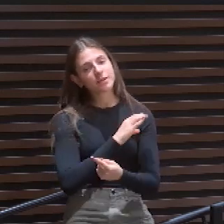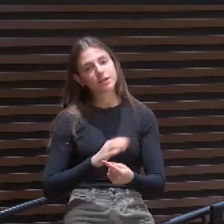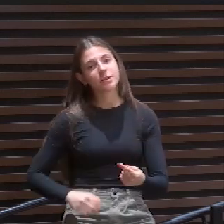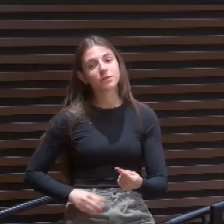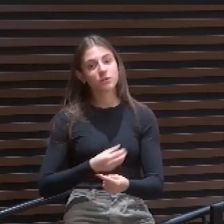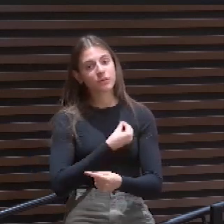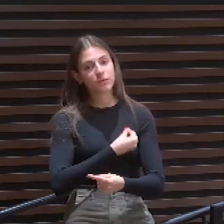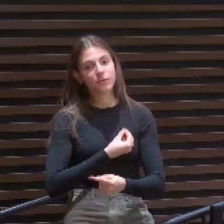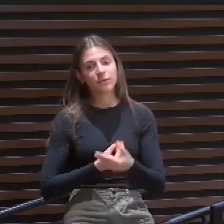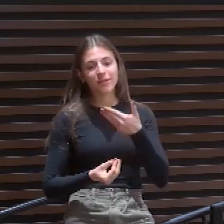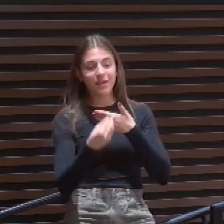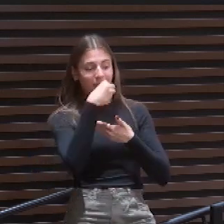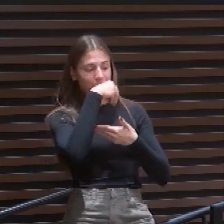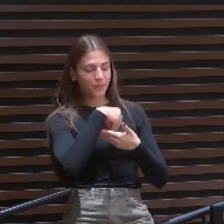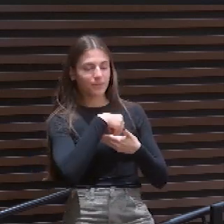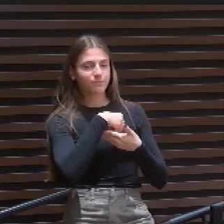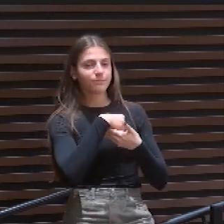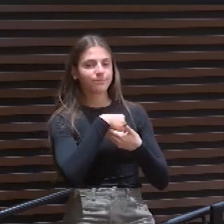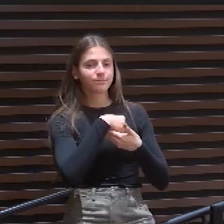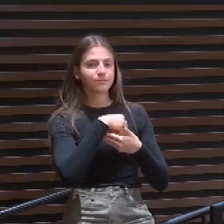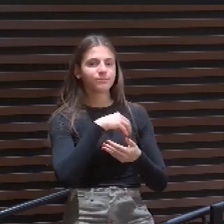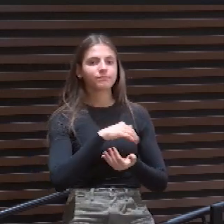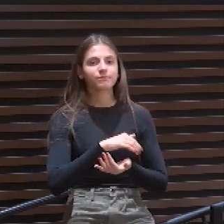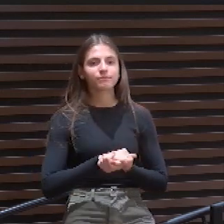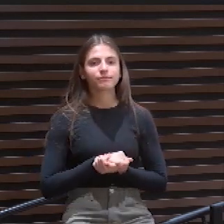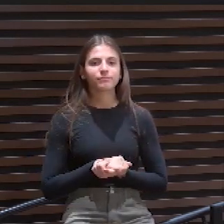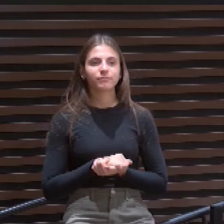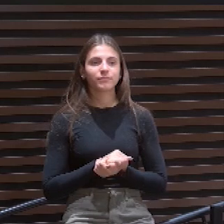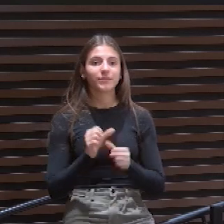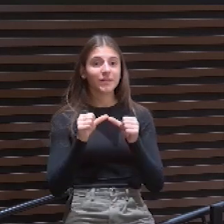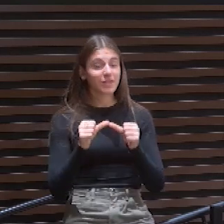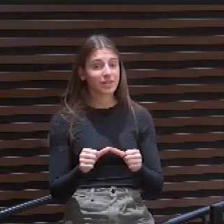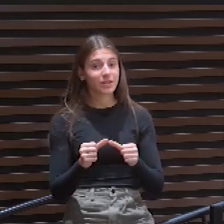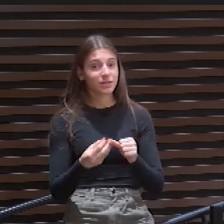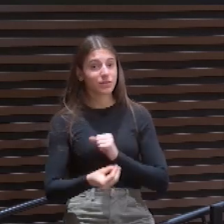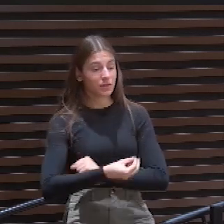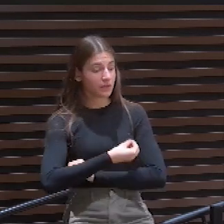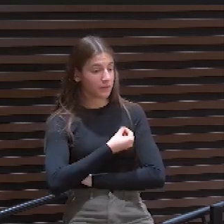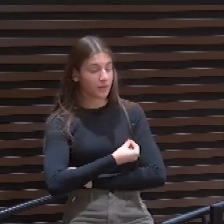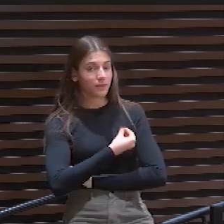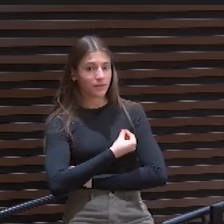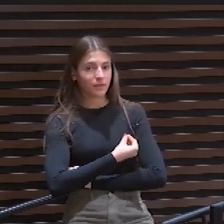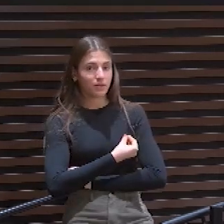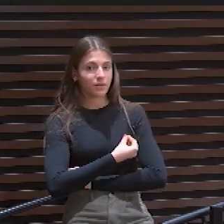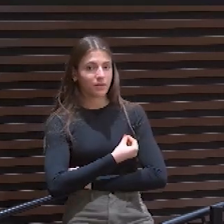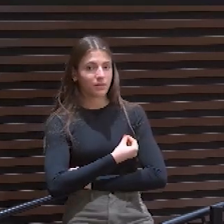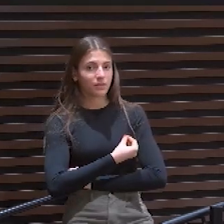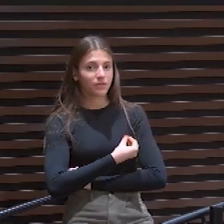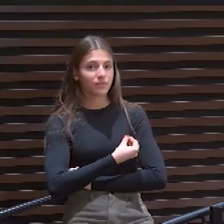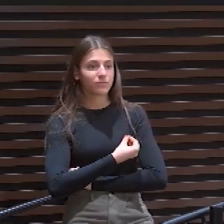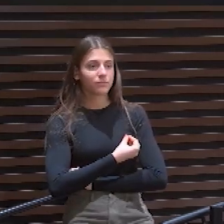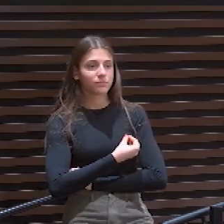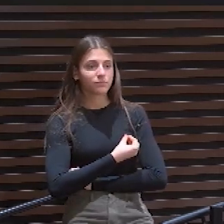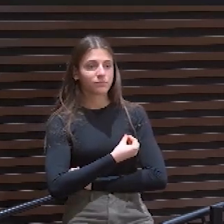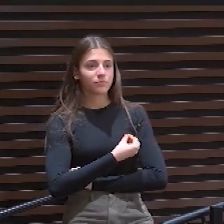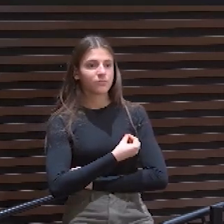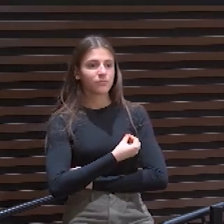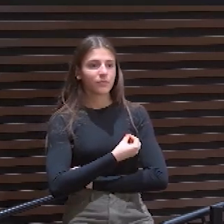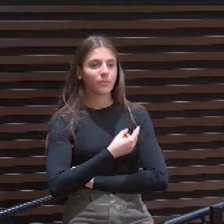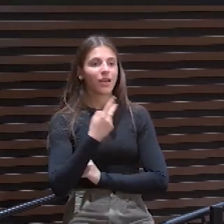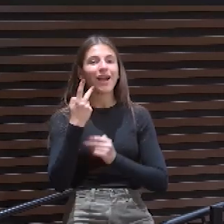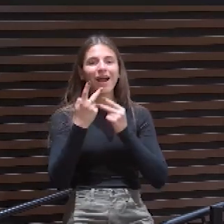mas Cristo vive em mim. E nesse viver, amados, a fala